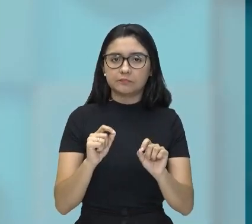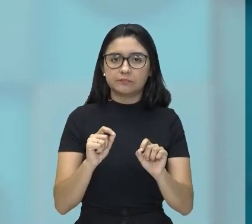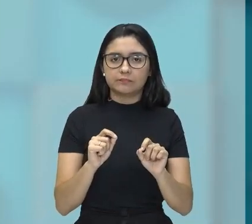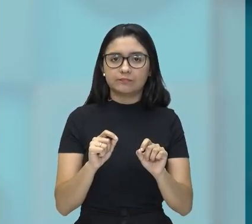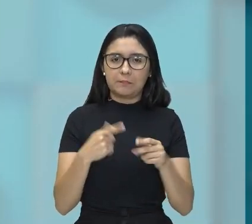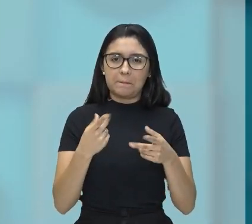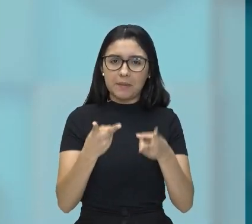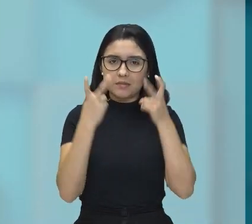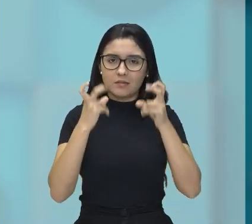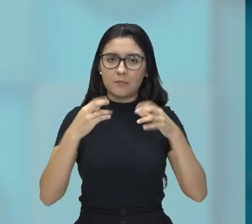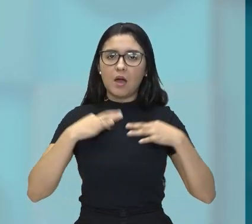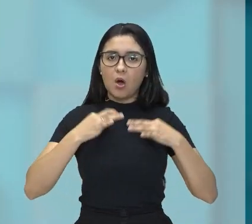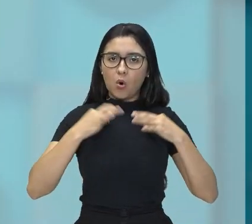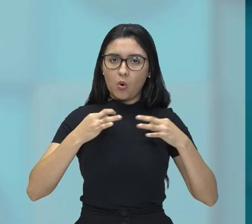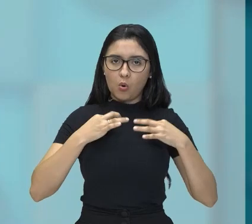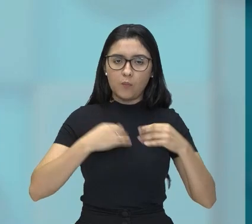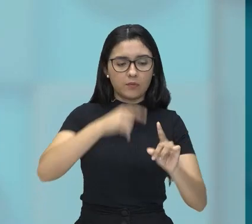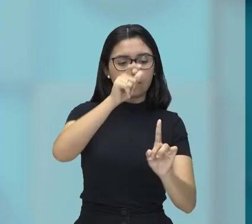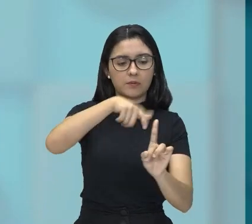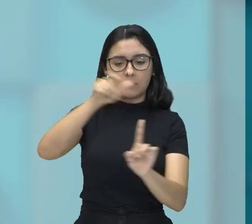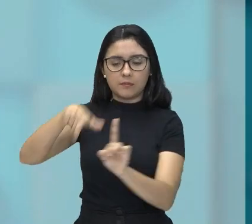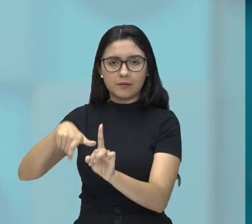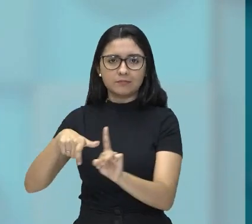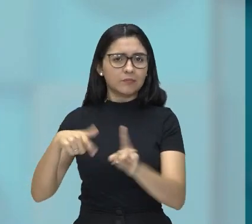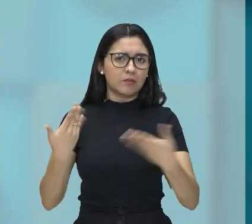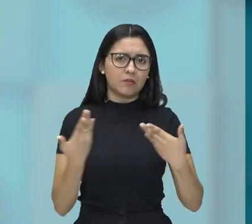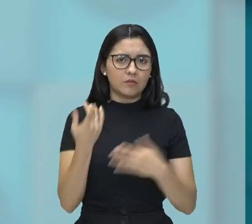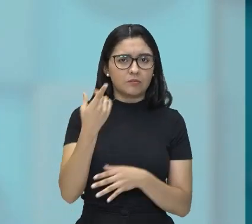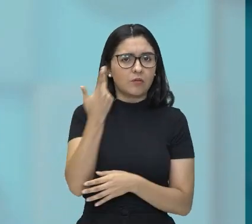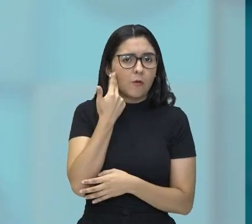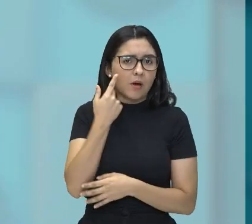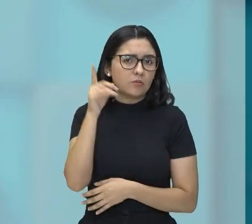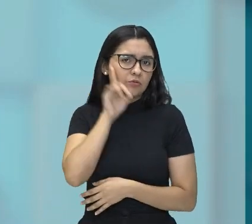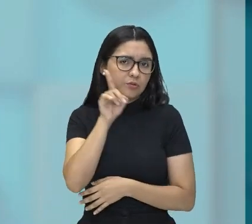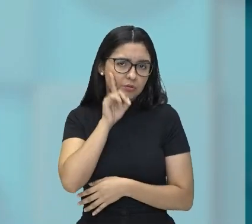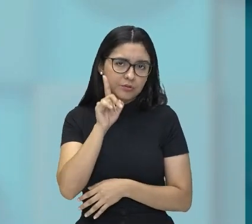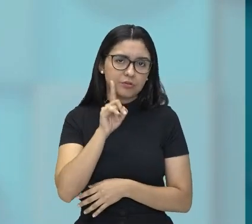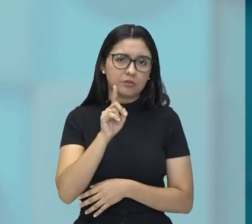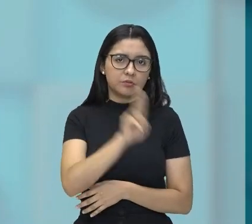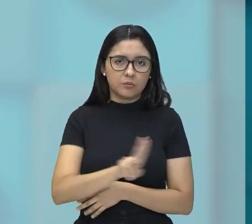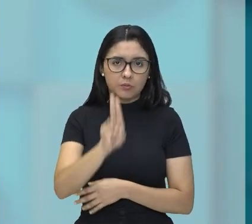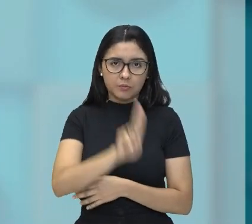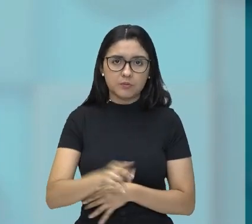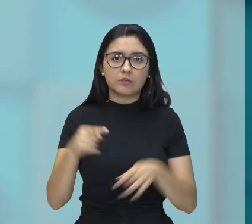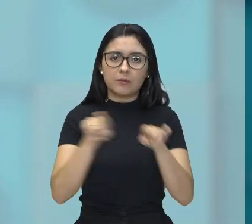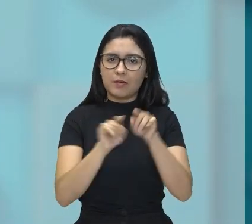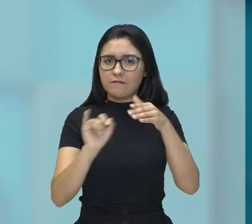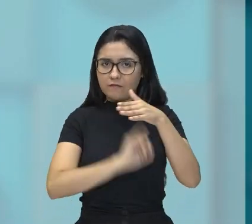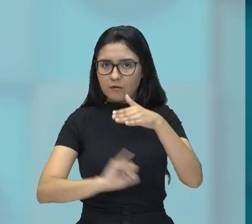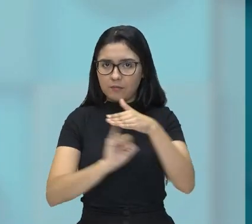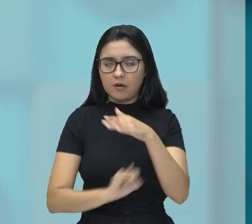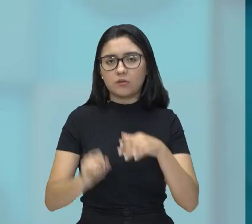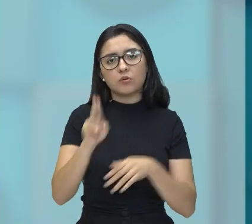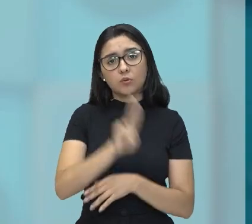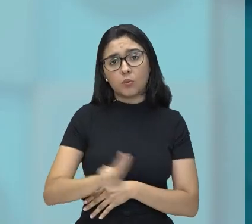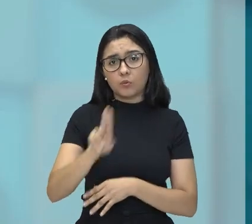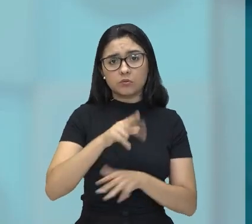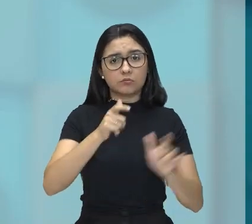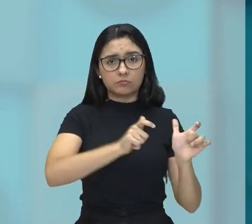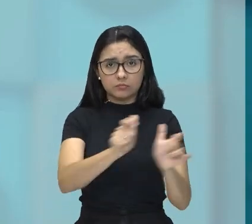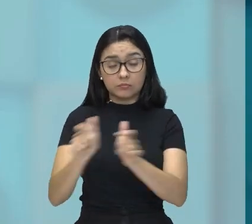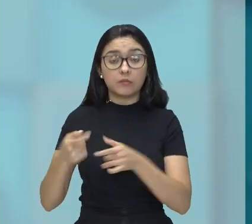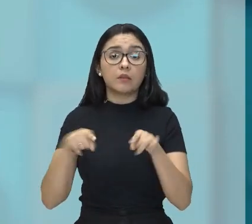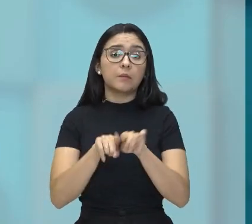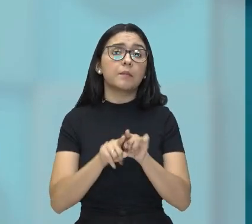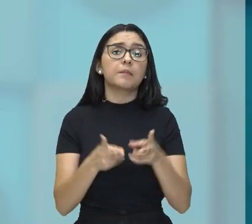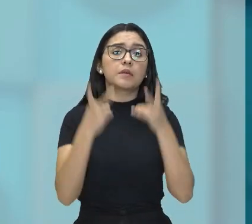das roupas que eles estão usando. Observe que são roupas ali do cotidiano, certo? Roupas que eles utilizam em espaços públicos. E